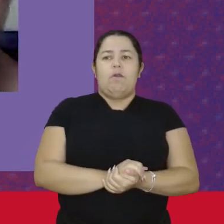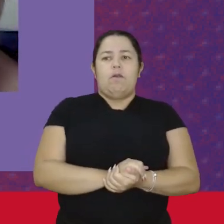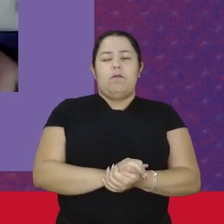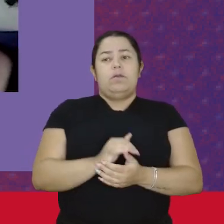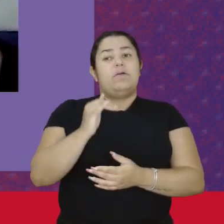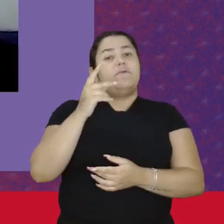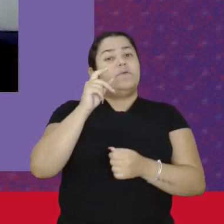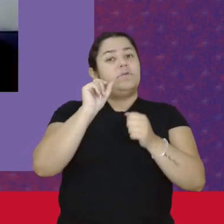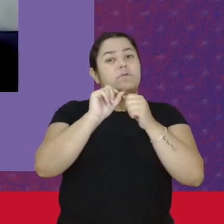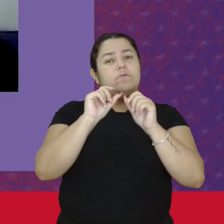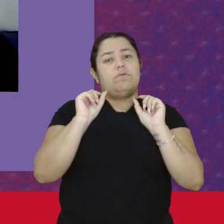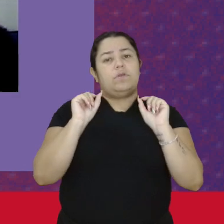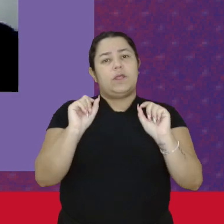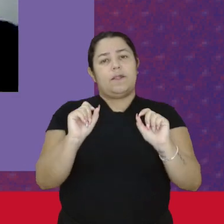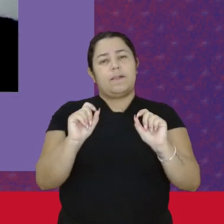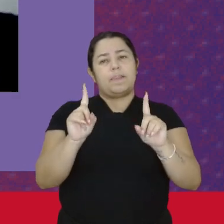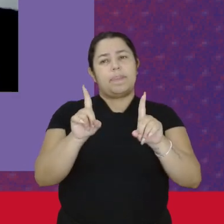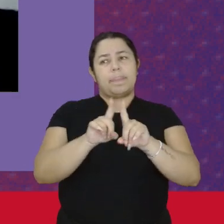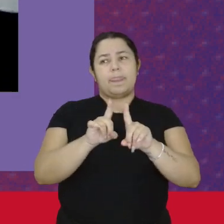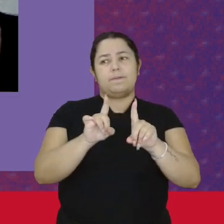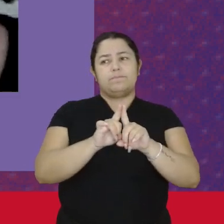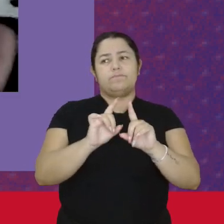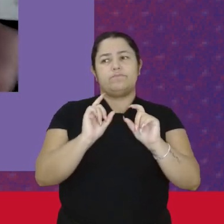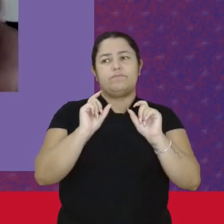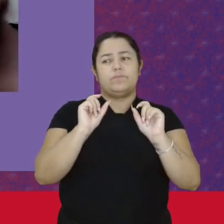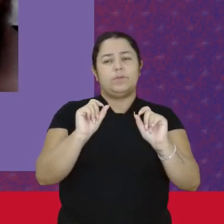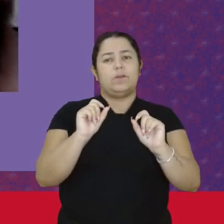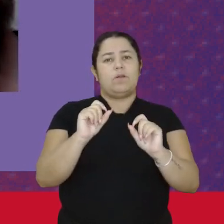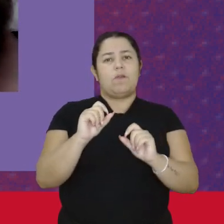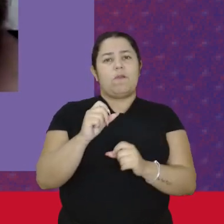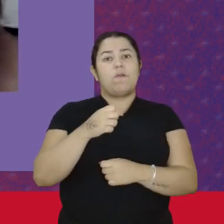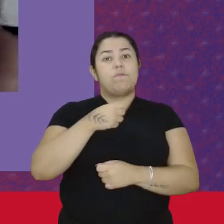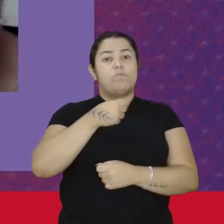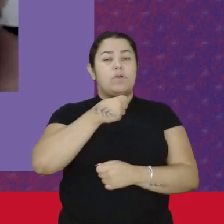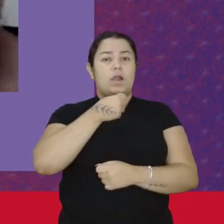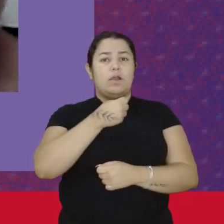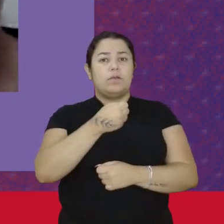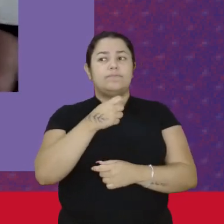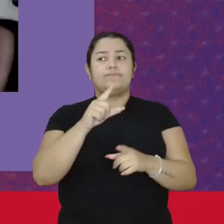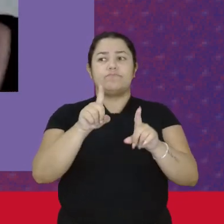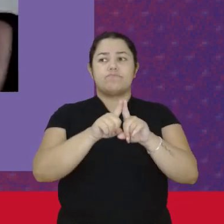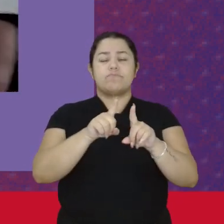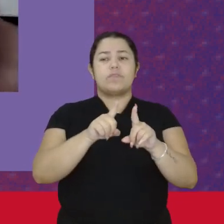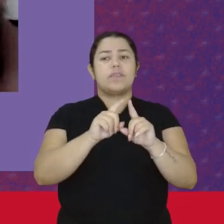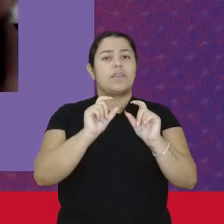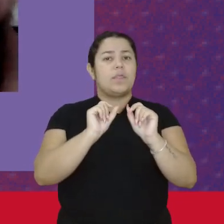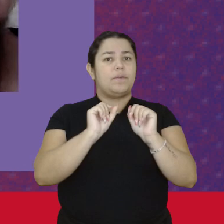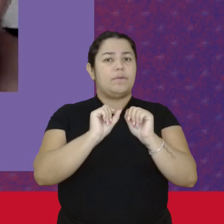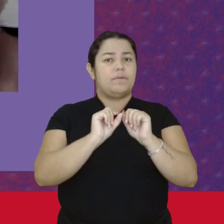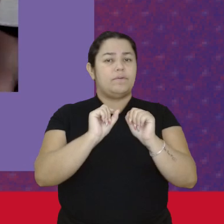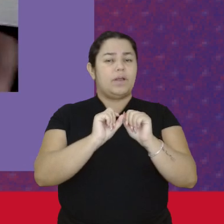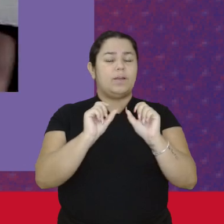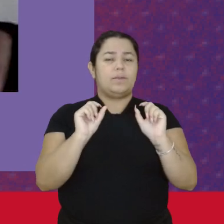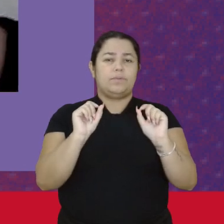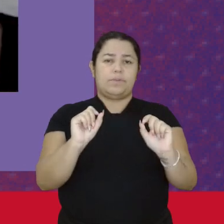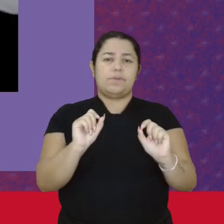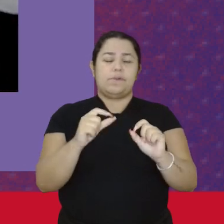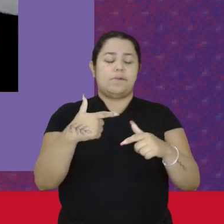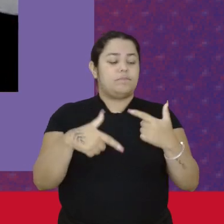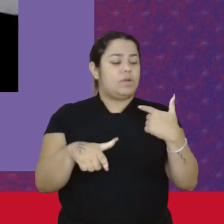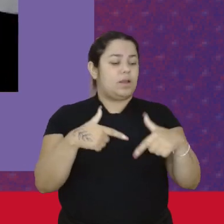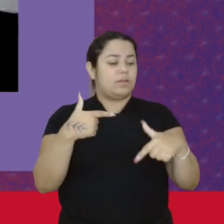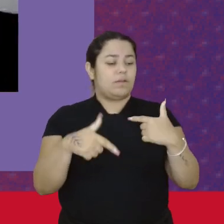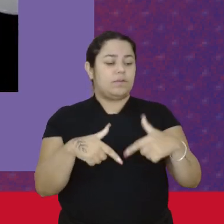fazer o quê? Ela é uma jornalista e ela produz, quer dizer, ela está trabalhando